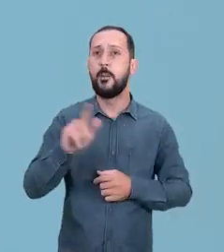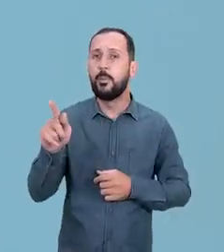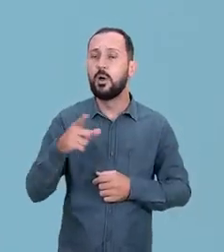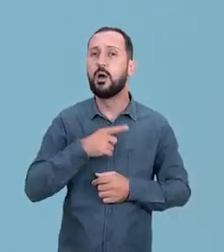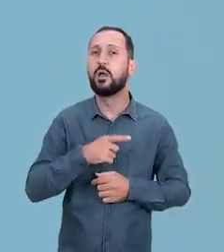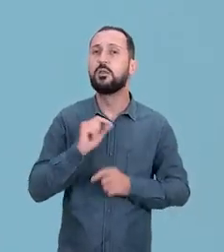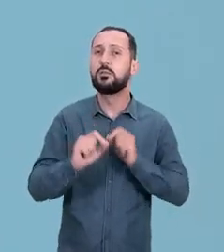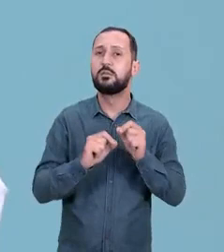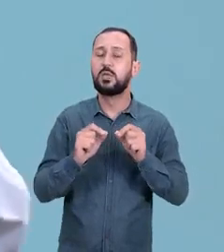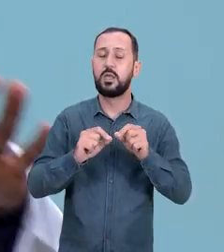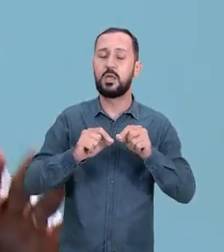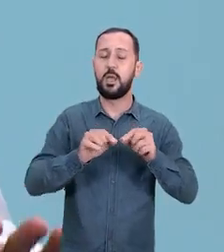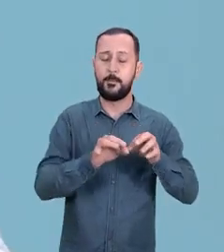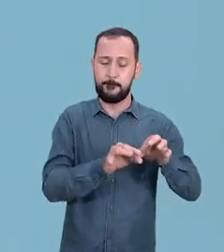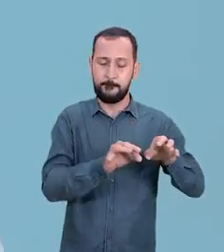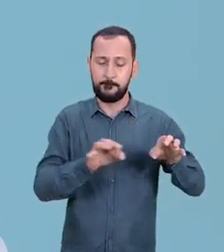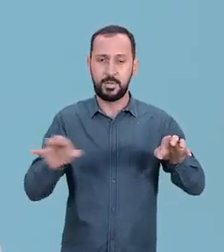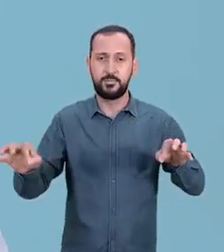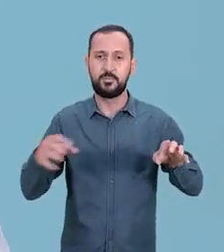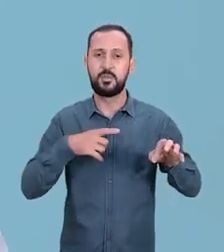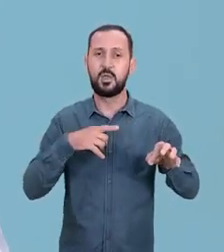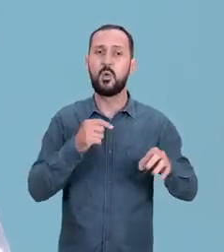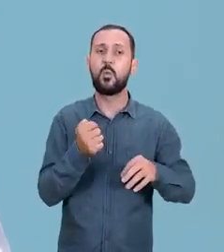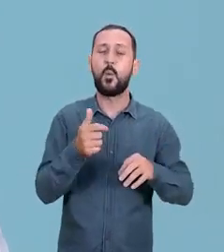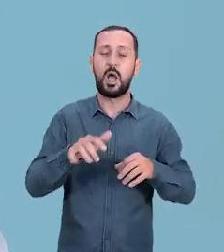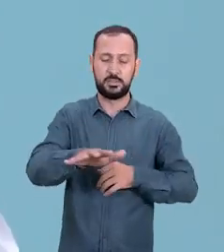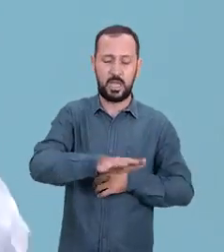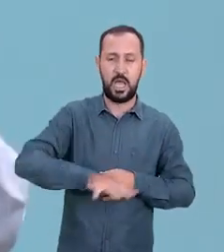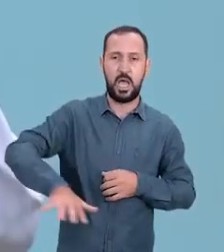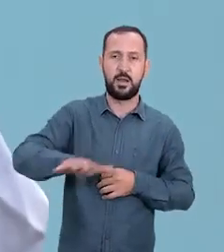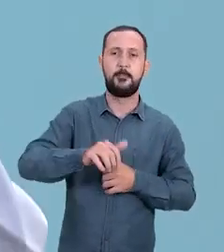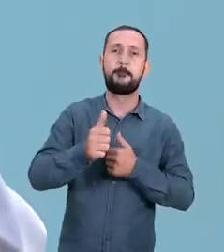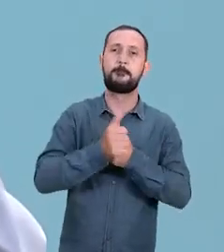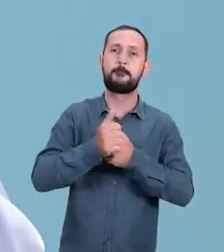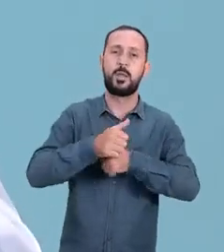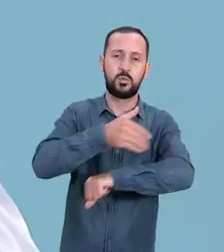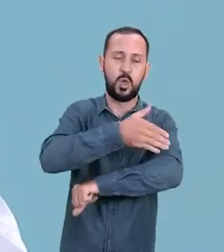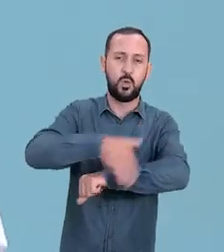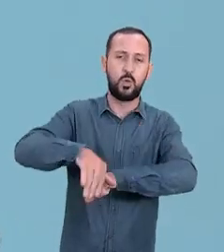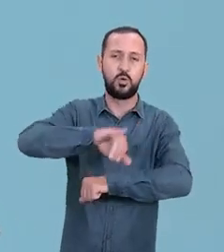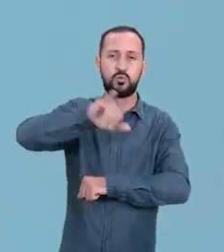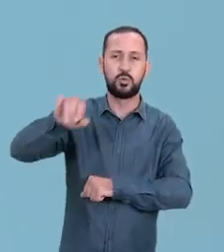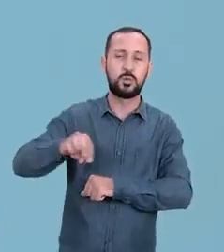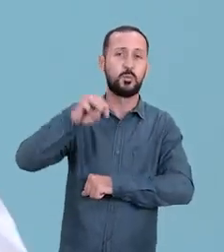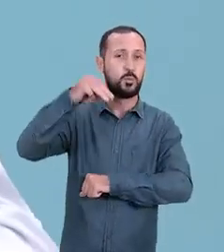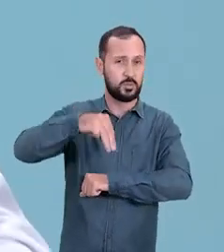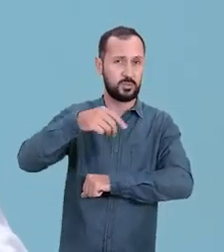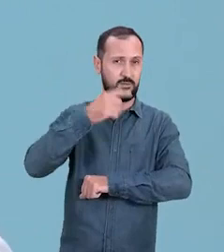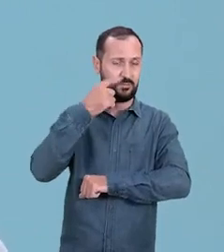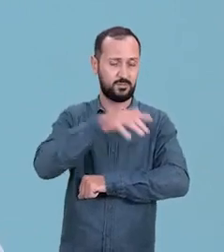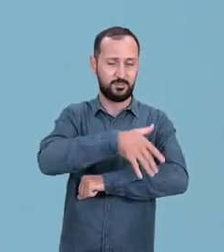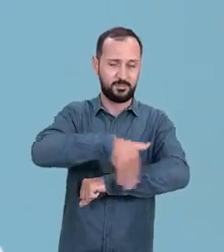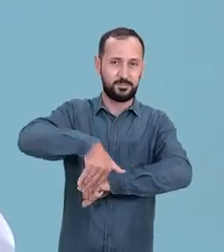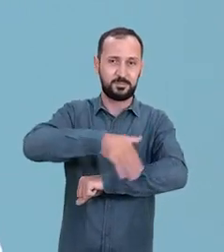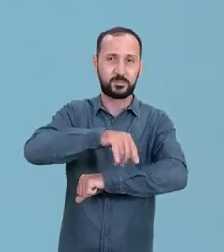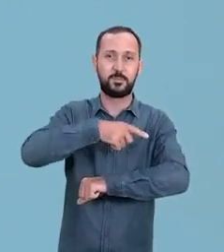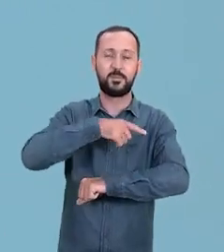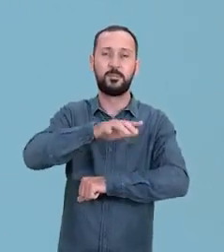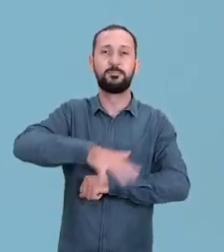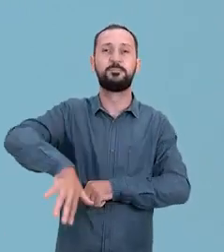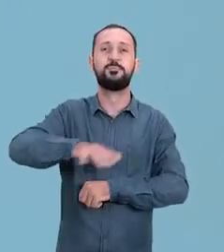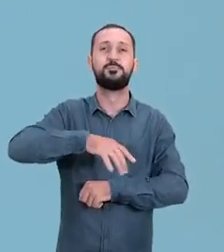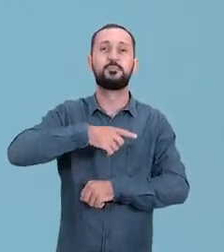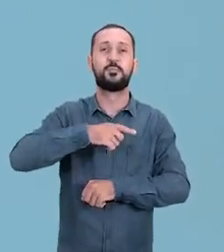Grande é uma ampla territorialidade. Nós temos praticamente áreas ali perto da Joaquim Murti. Tem como se fosse tem uma área ali